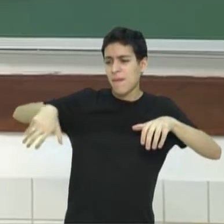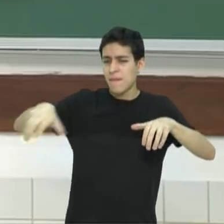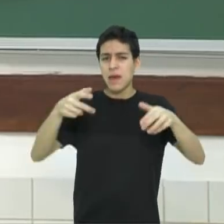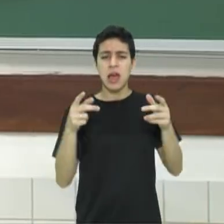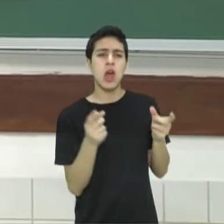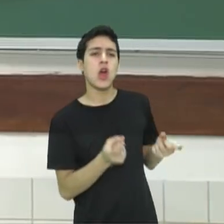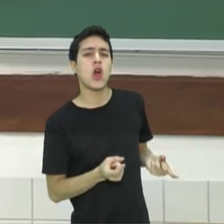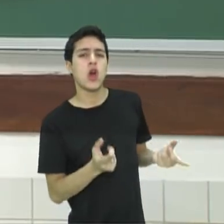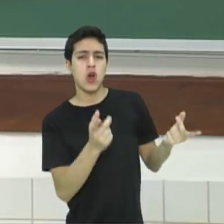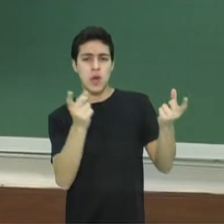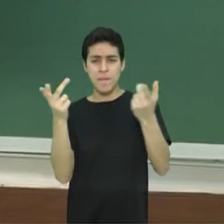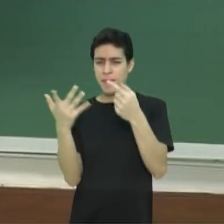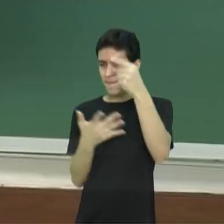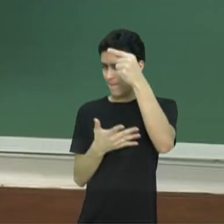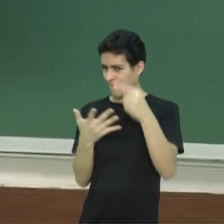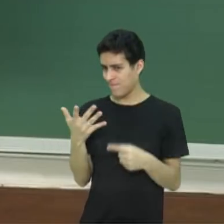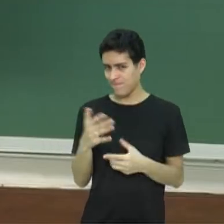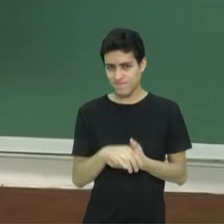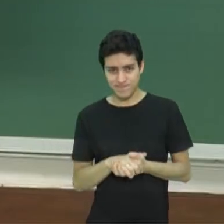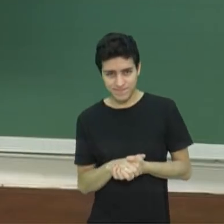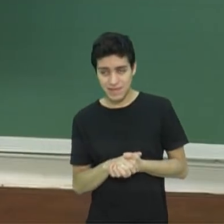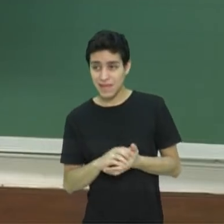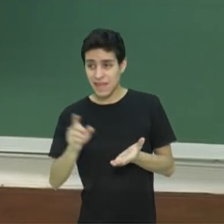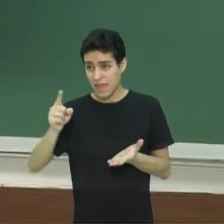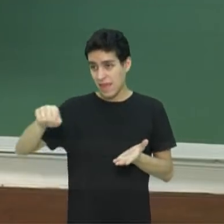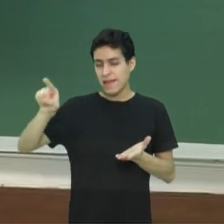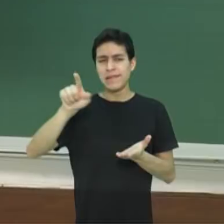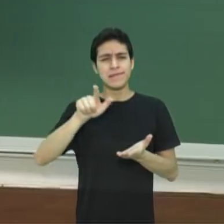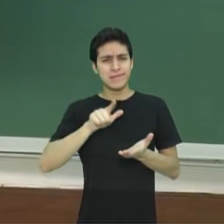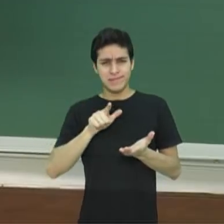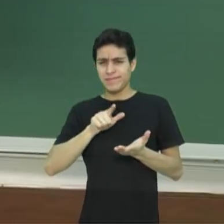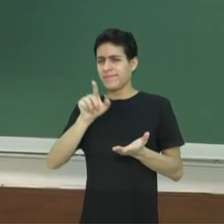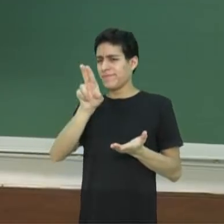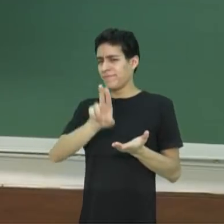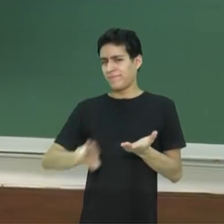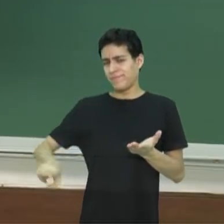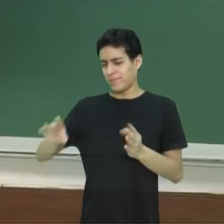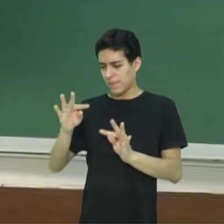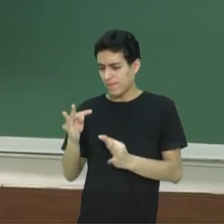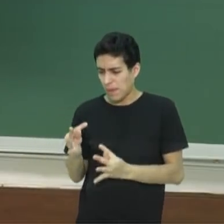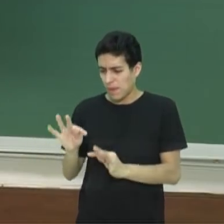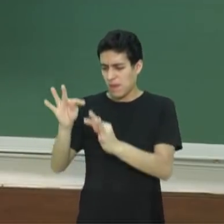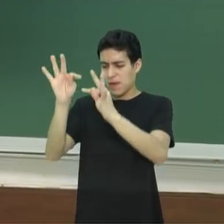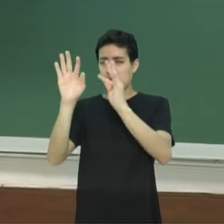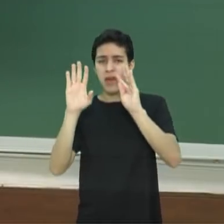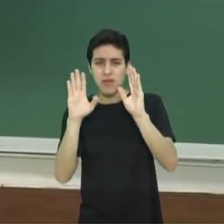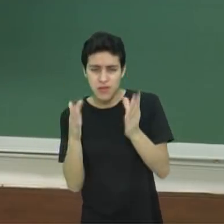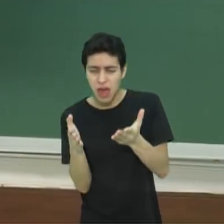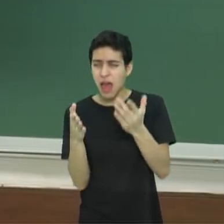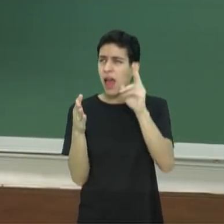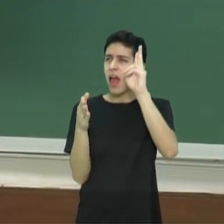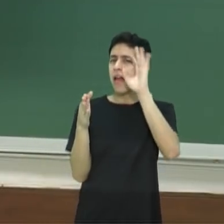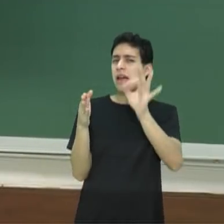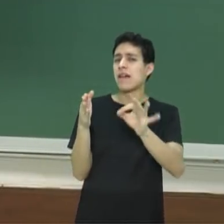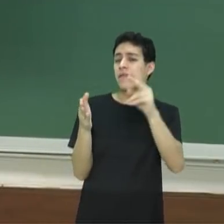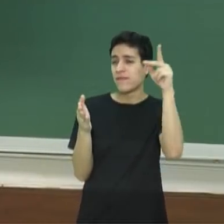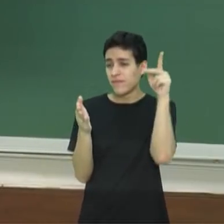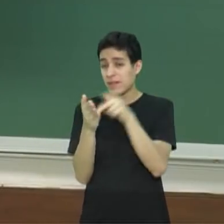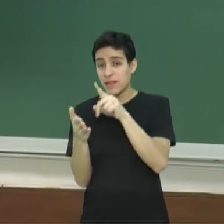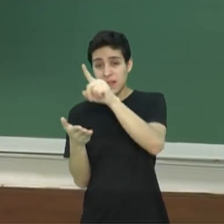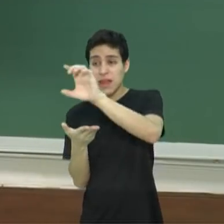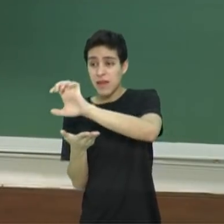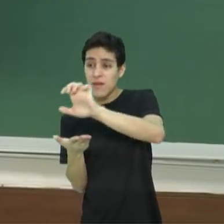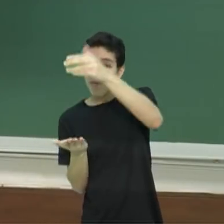serviços, uma intensa utilização de tecnologia, né? Se a gente recordar aí, a Europa foi o berço da indústria